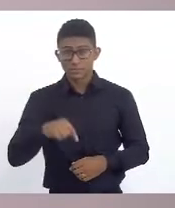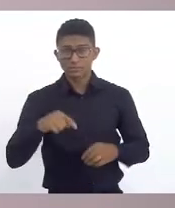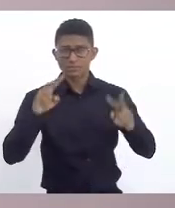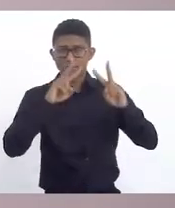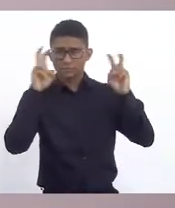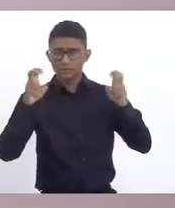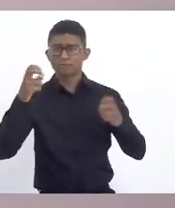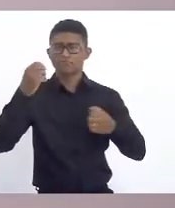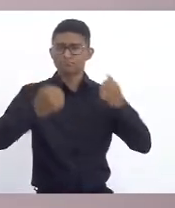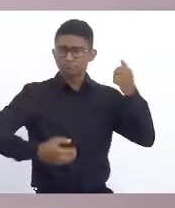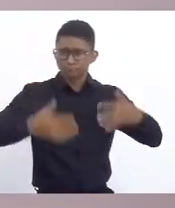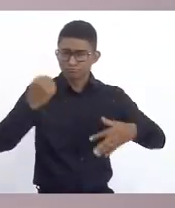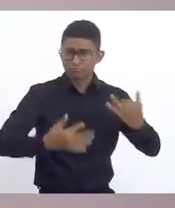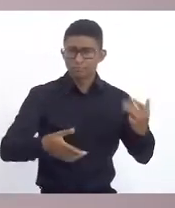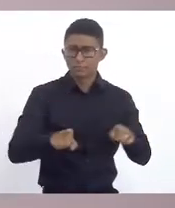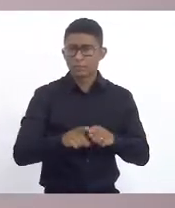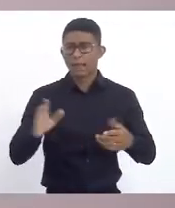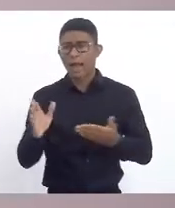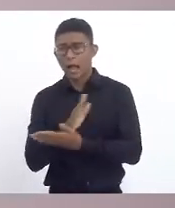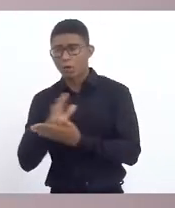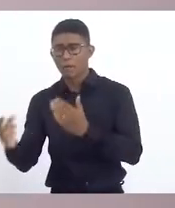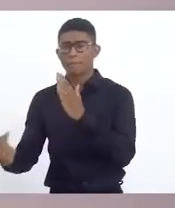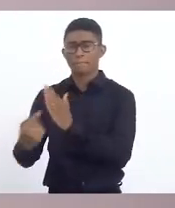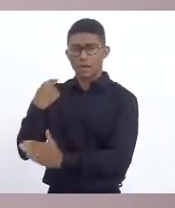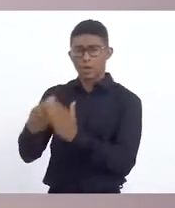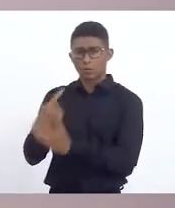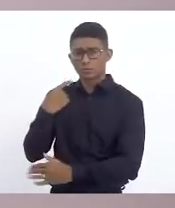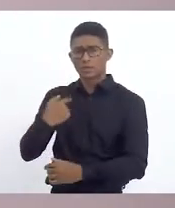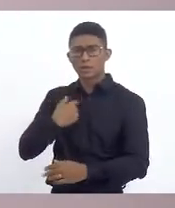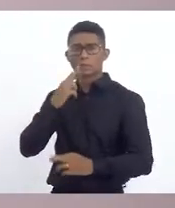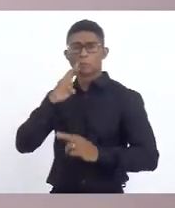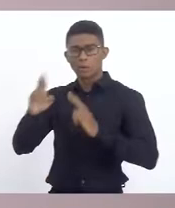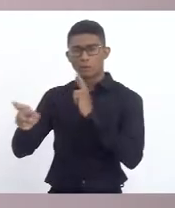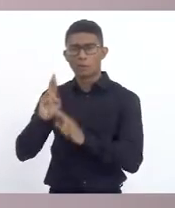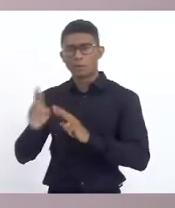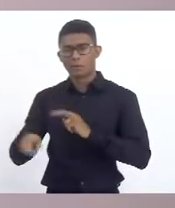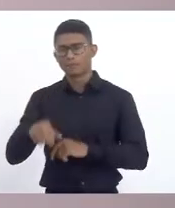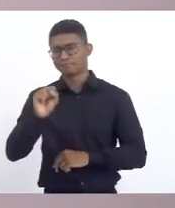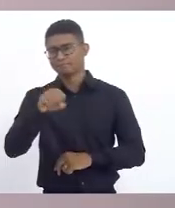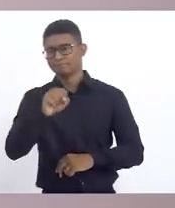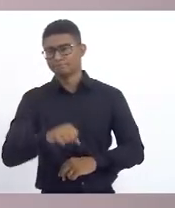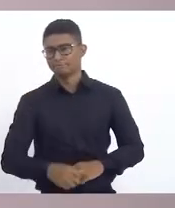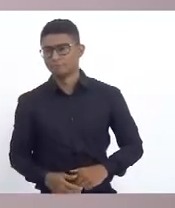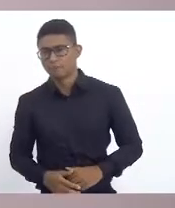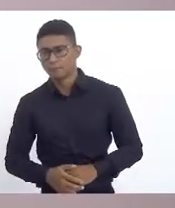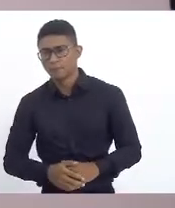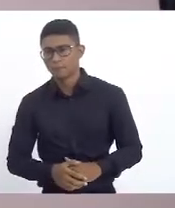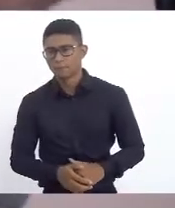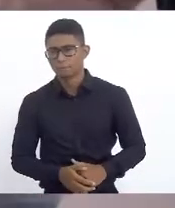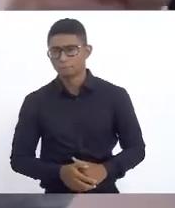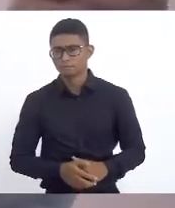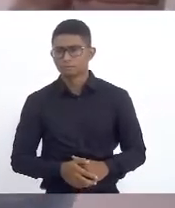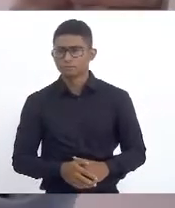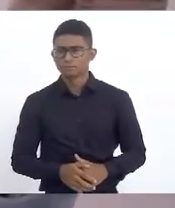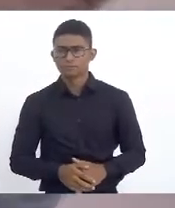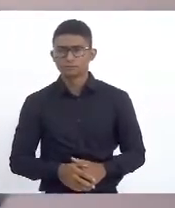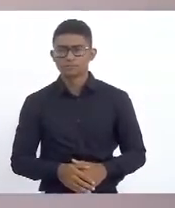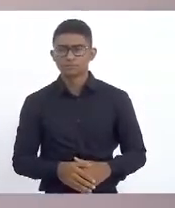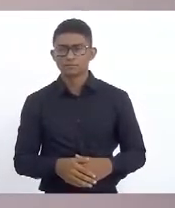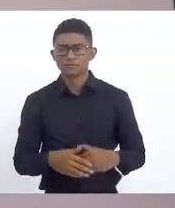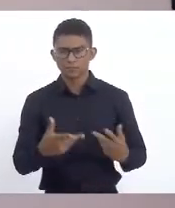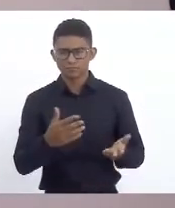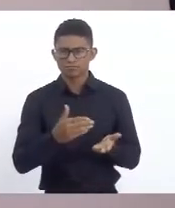outras perguntas que os deputados perguntaram, eu vou respondendo aos poucos aqui. Tá? Vou pedir para iniciar.